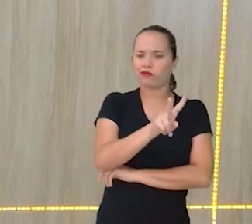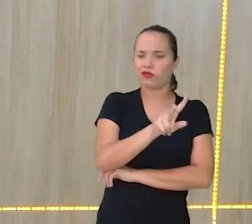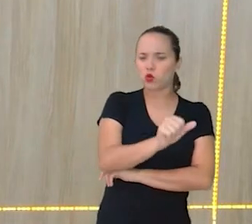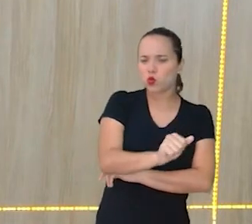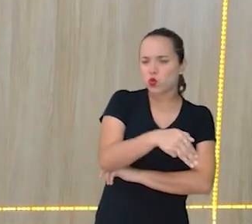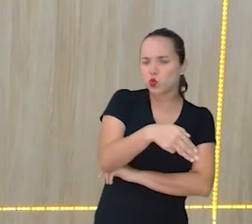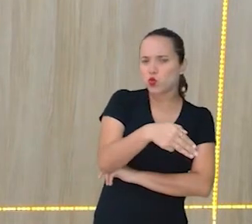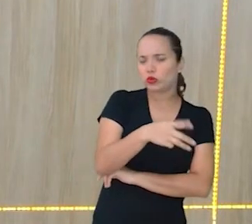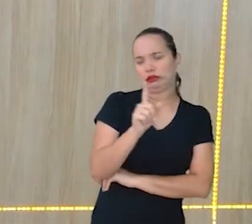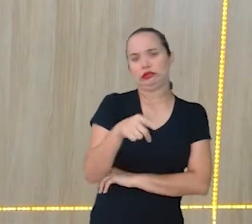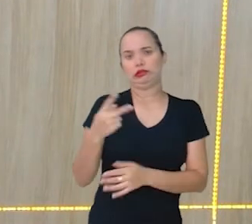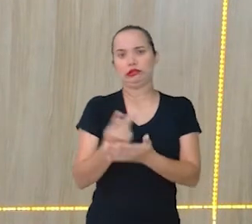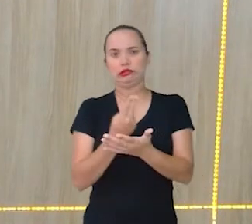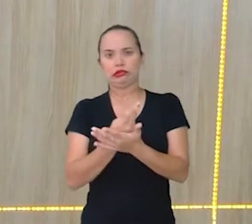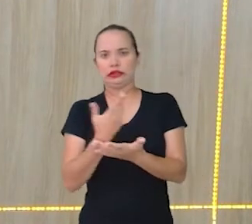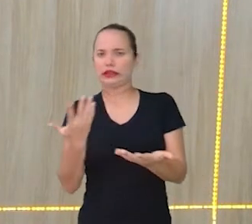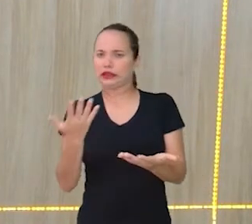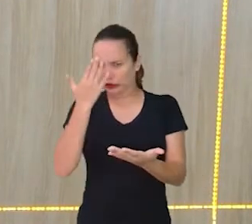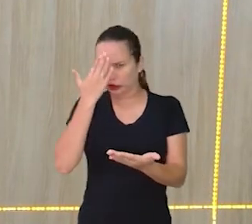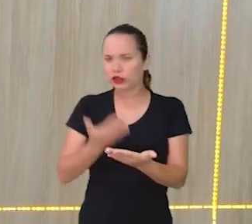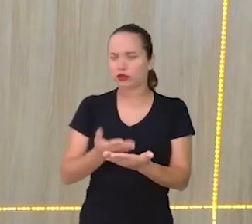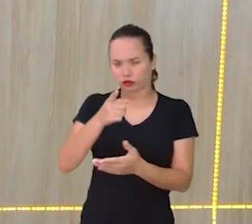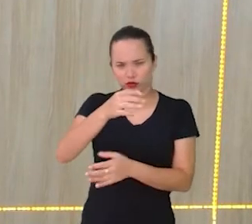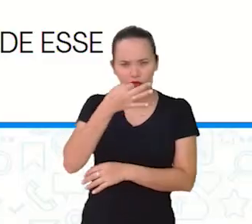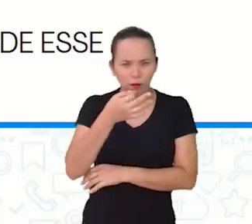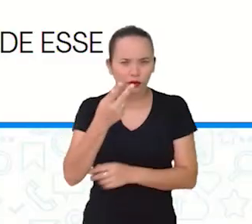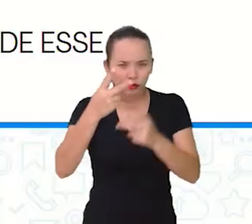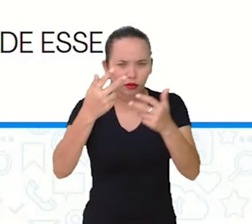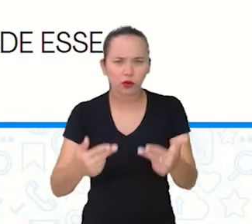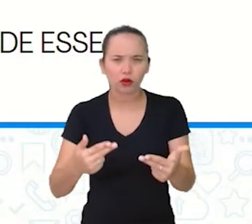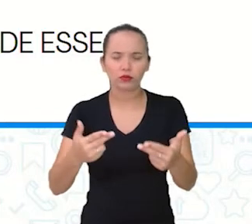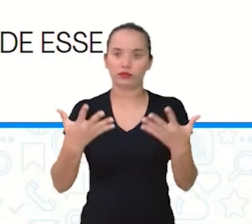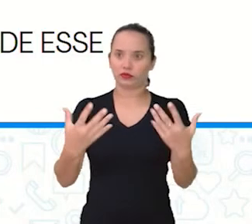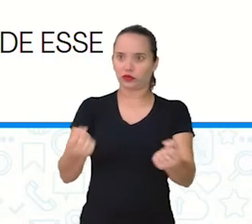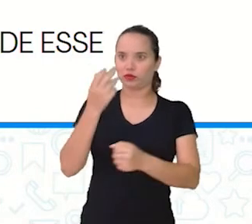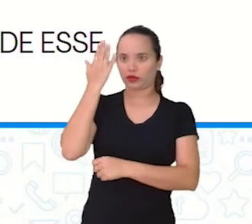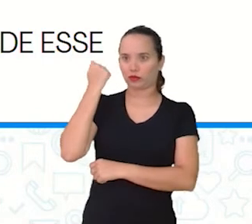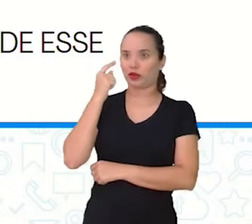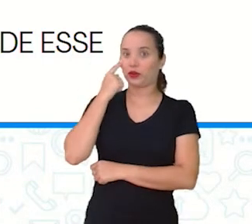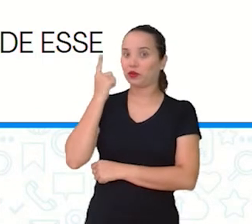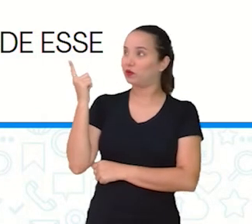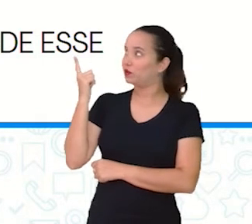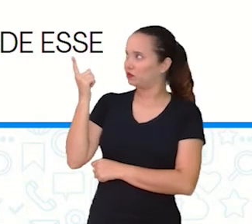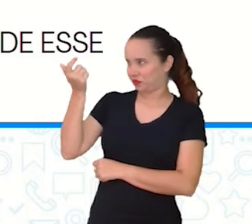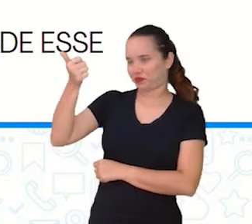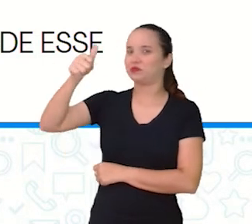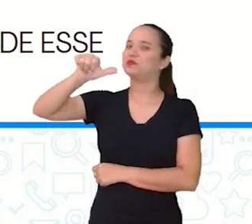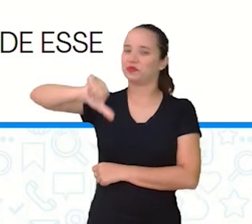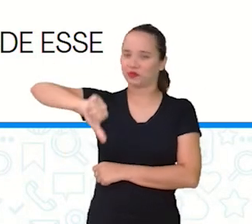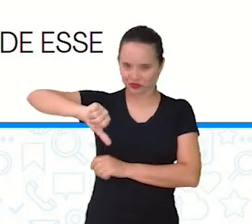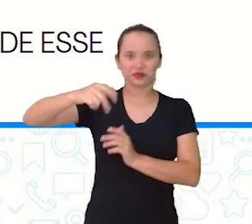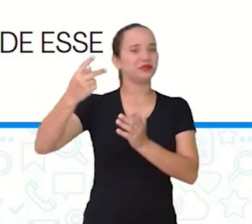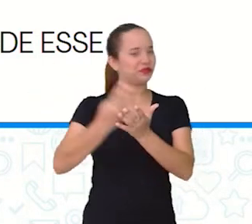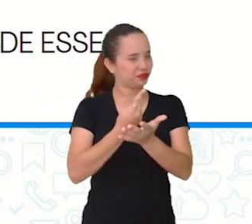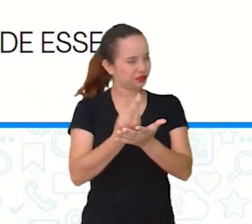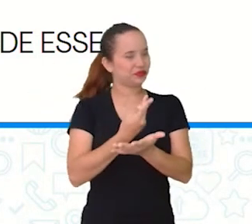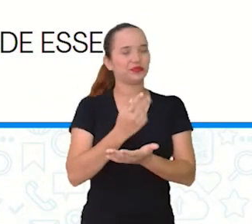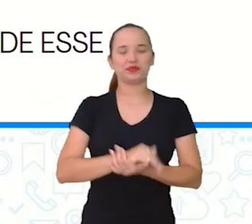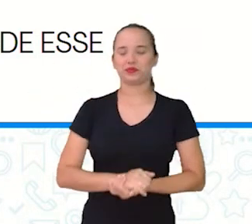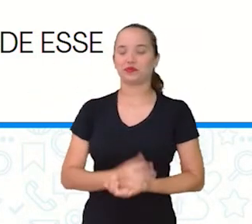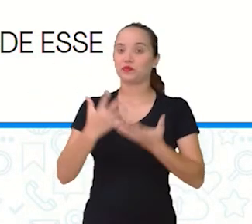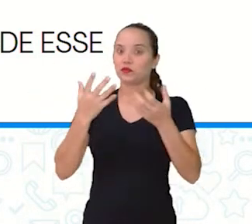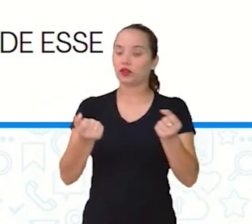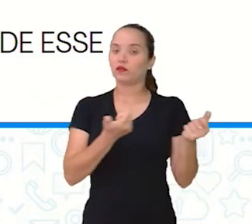está errado. E você, o que acha? Vamos verificar? É errado, gente. Esse texto aí está errado.